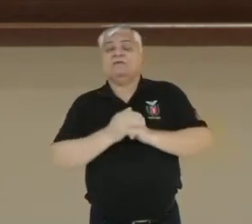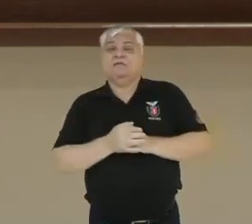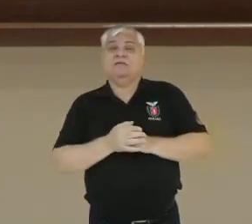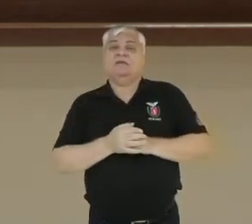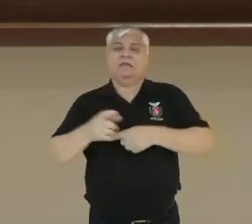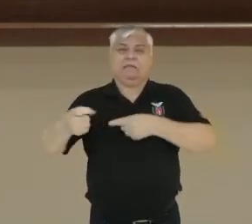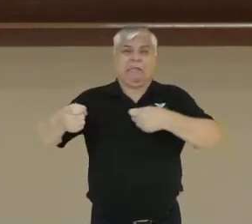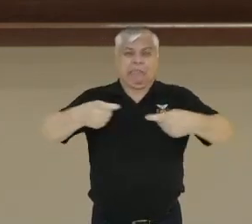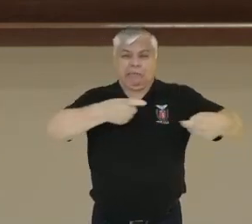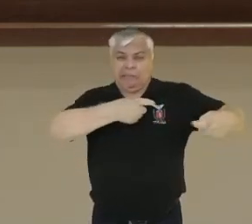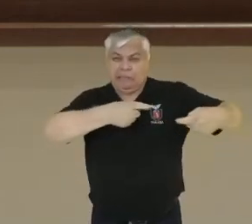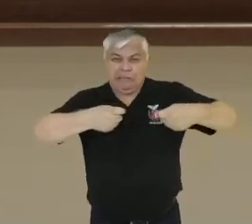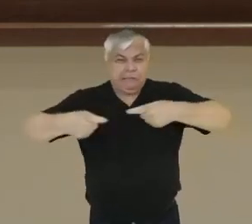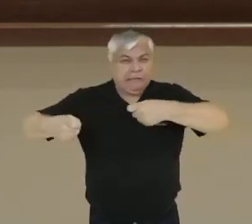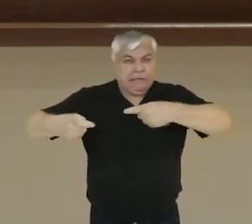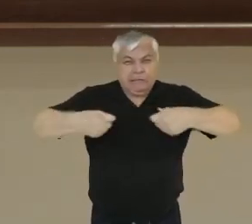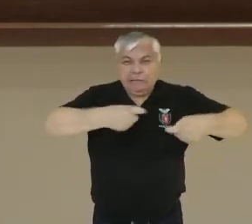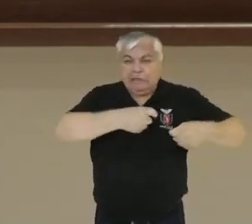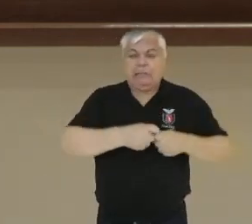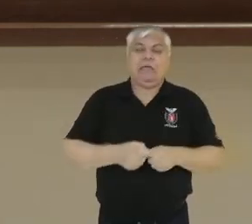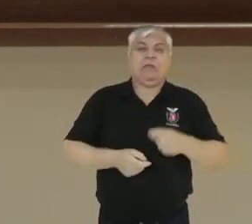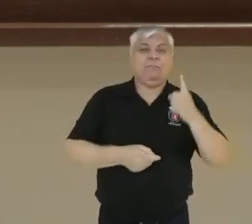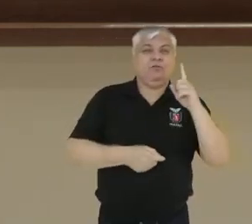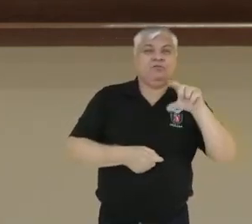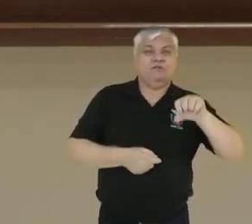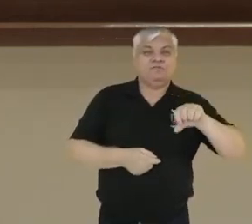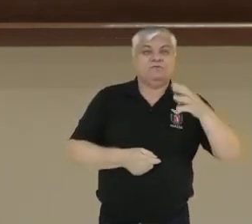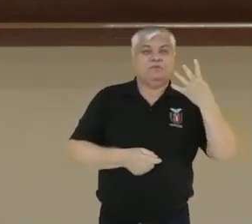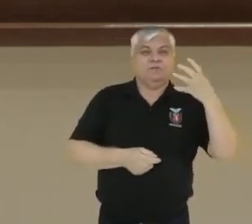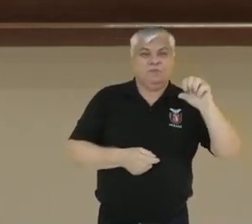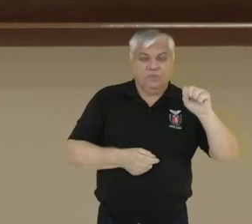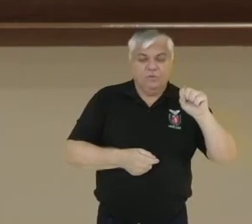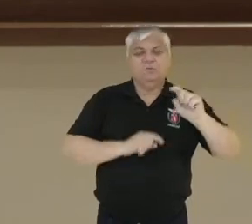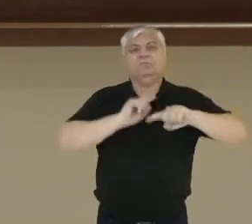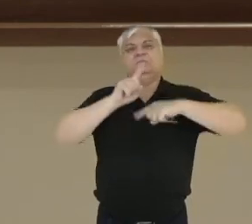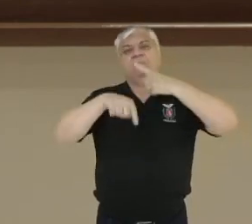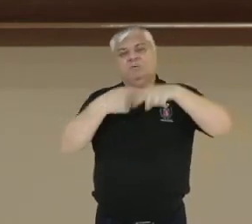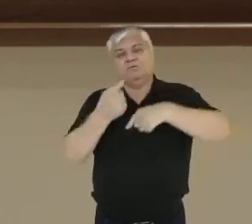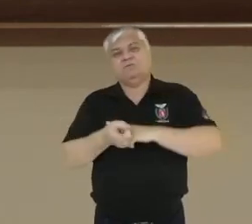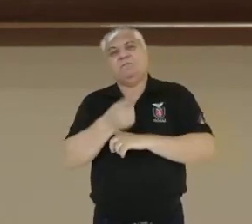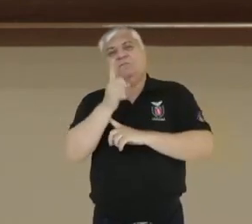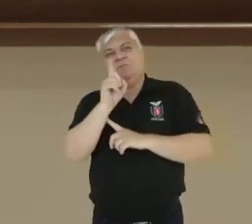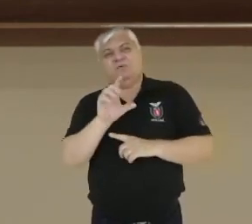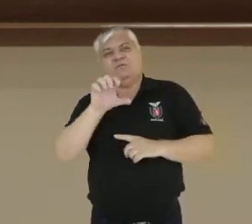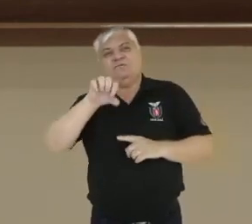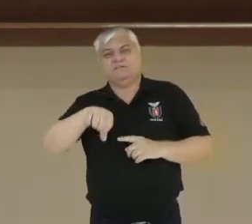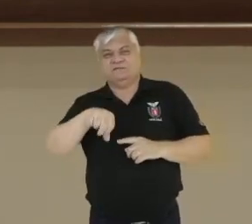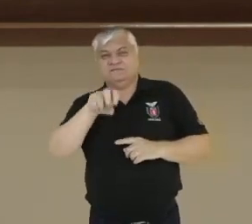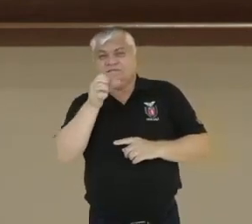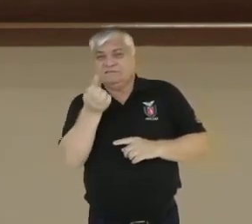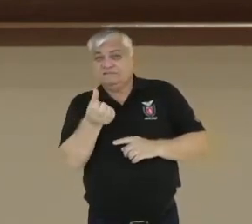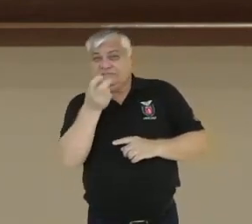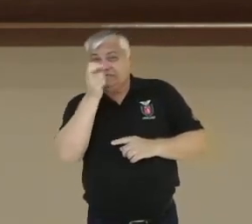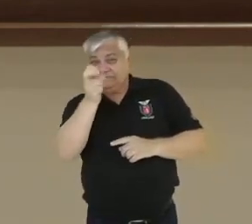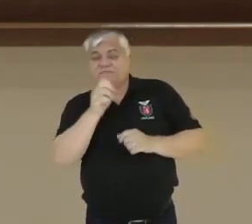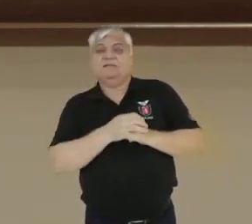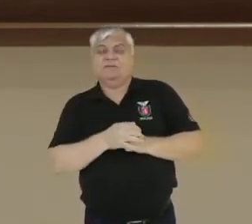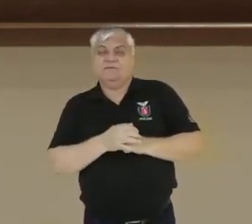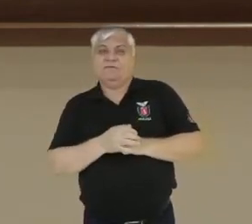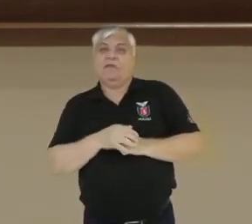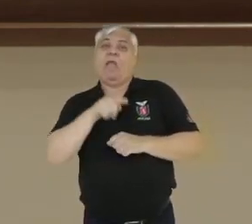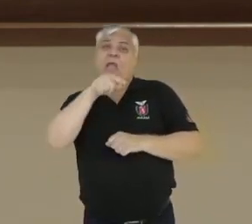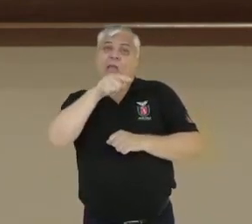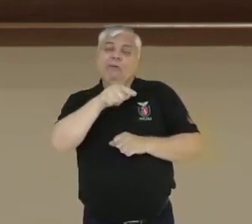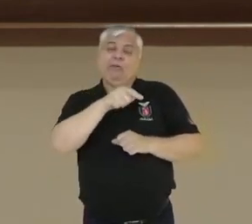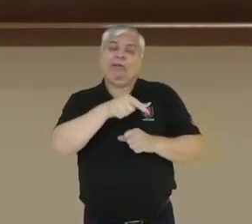às guerras de 48 e 65, pela região da Caxemira, hora de posse paquistanesa, hora de